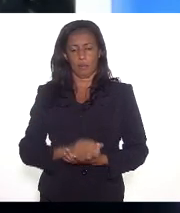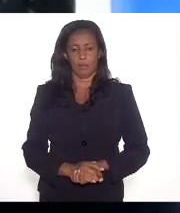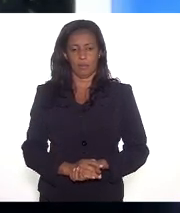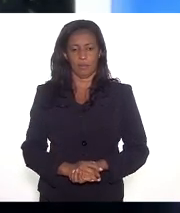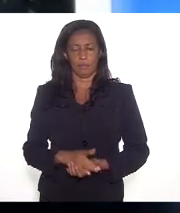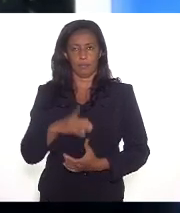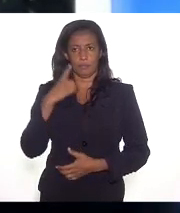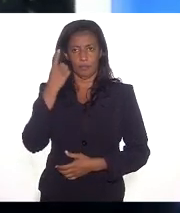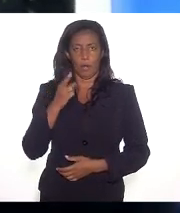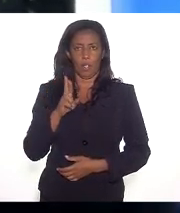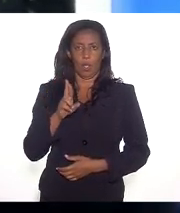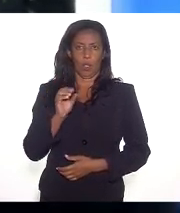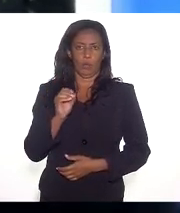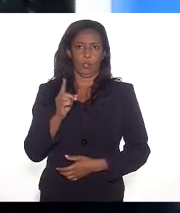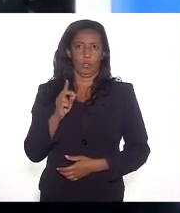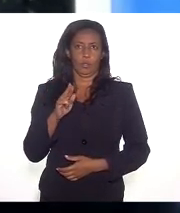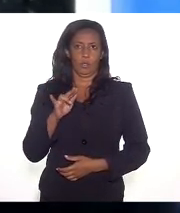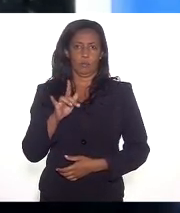Deputado Rodrigo Bacelar.